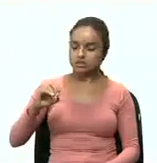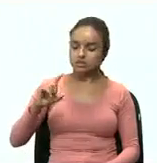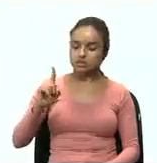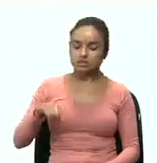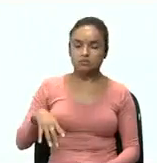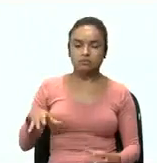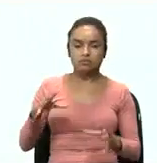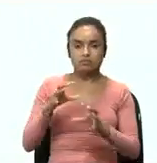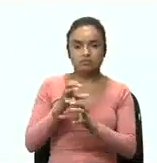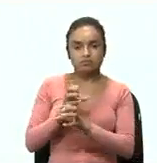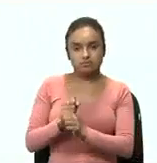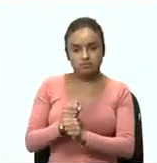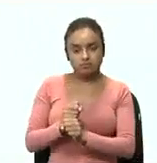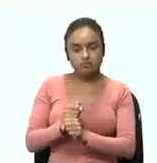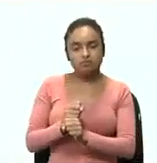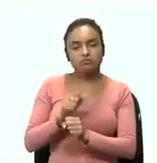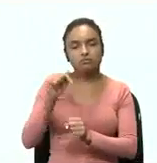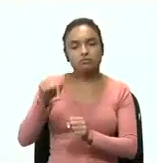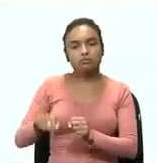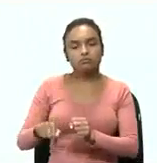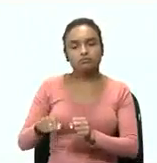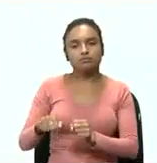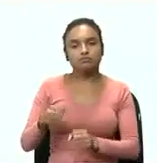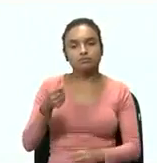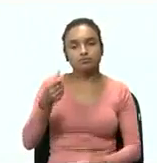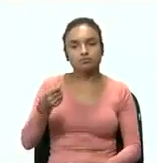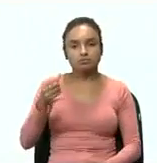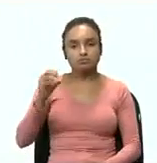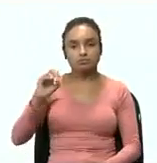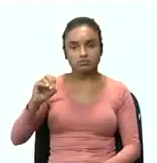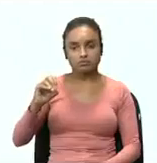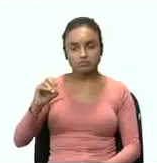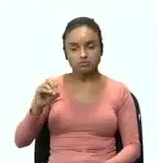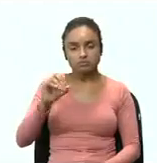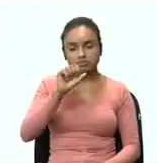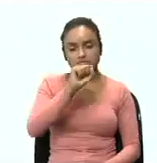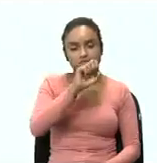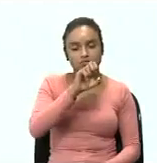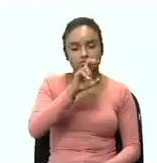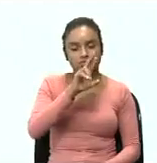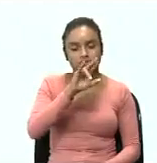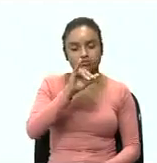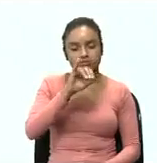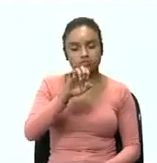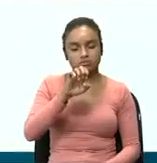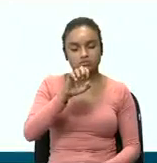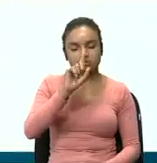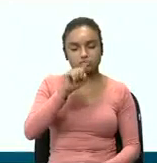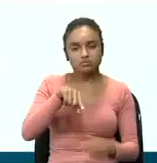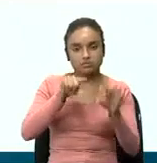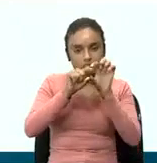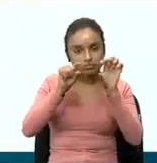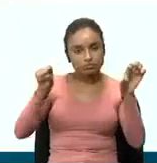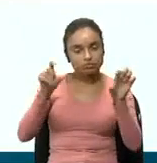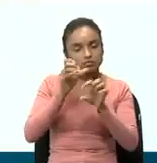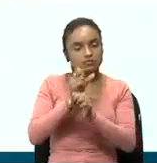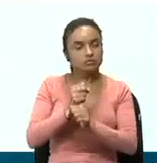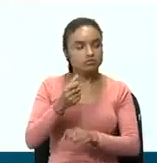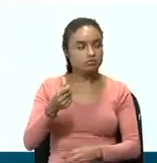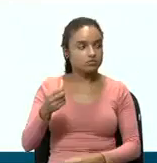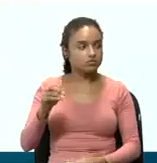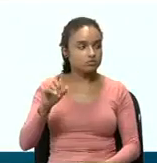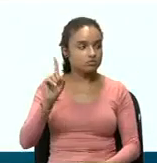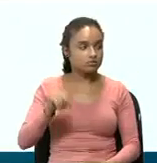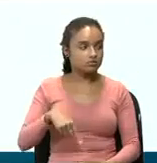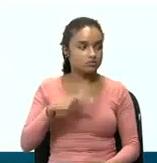soma dessa série, ela é 60. Ok? Então, essa é a garantia